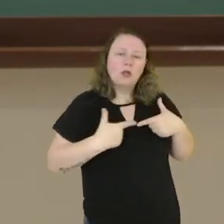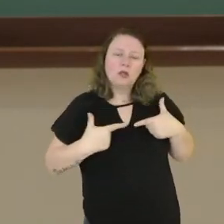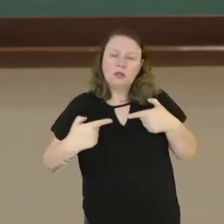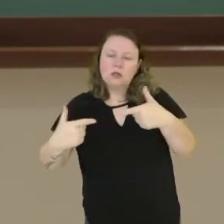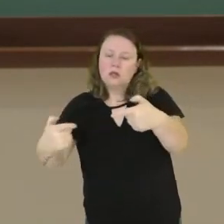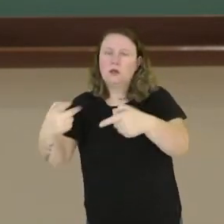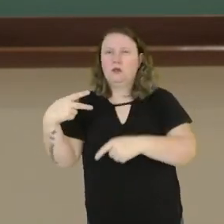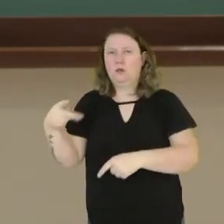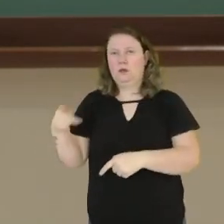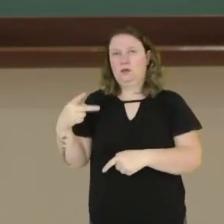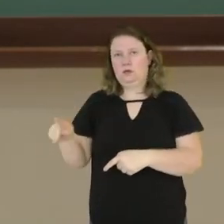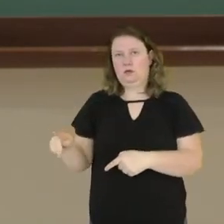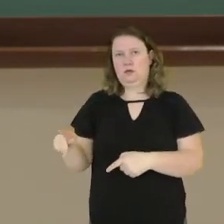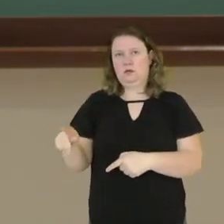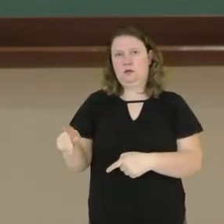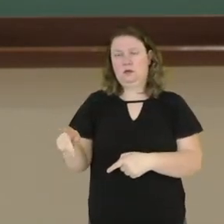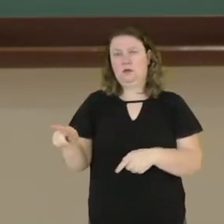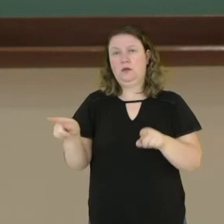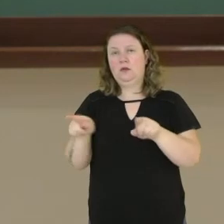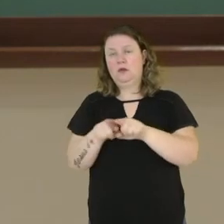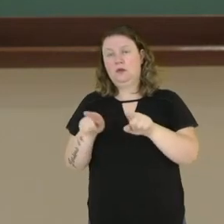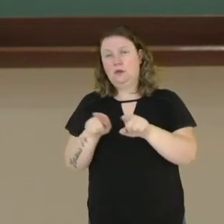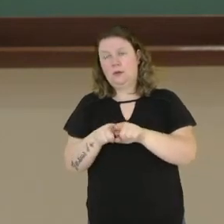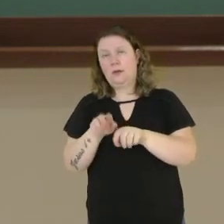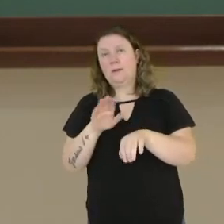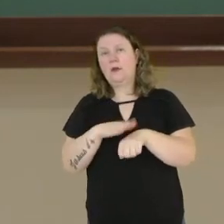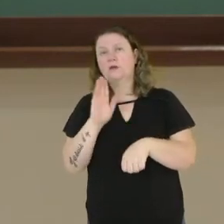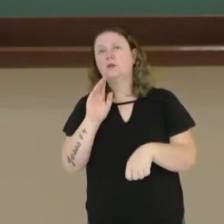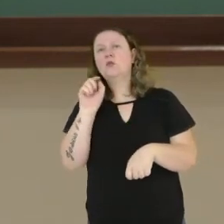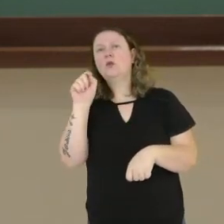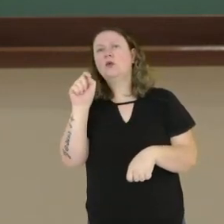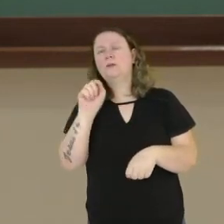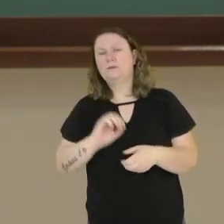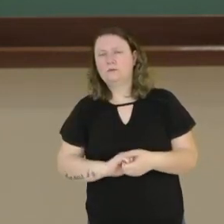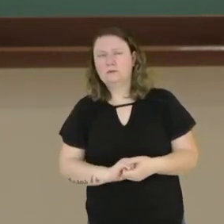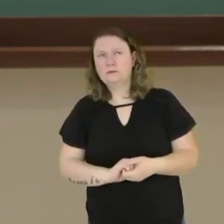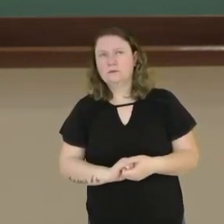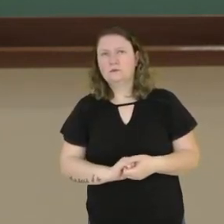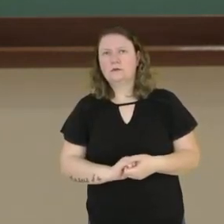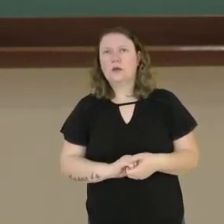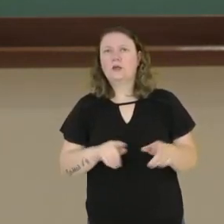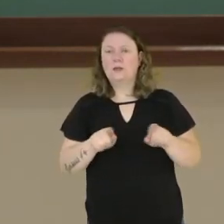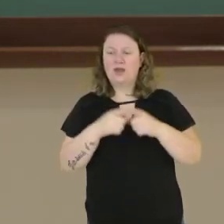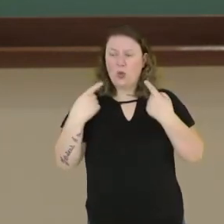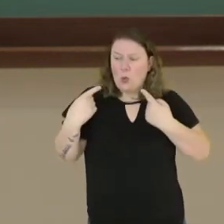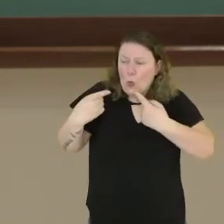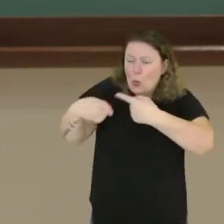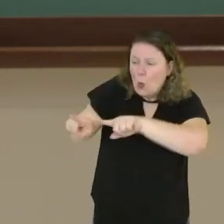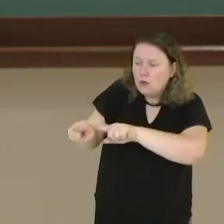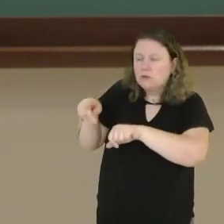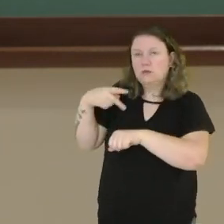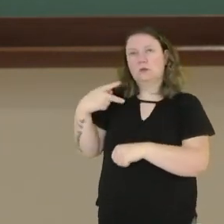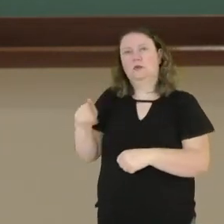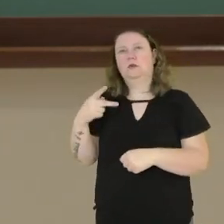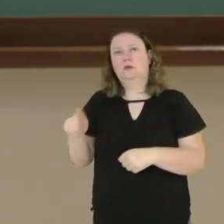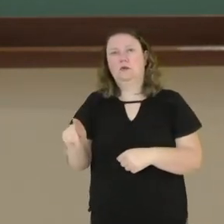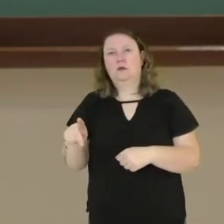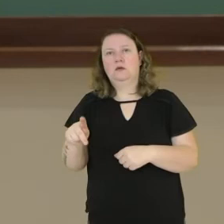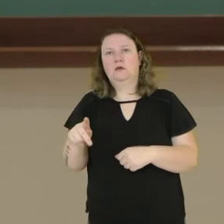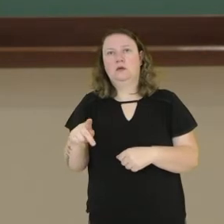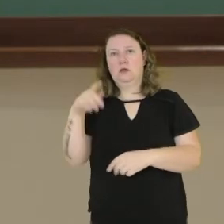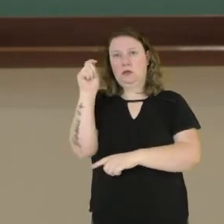os países, né, além do Paraguai, nós vamos ver que contra, inclusive, o Paraguai, fizeram parte